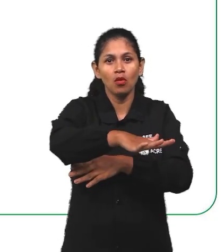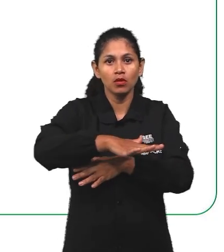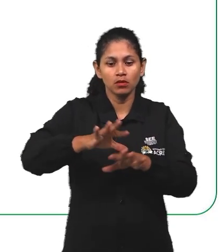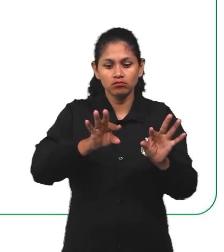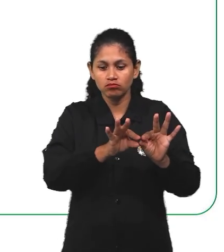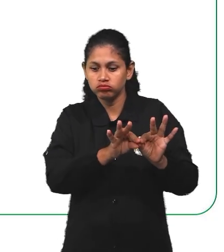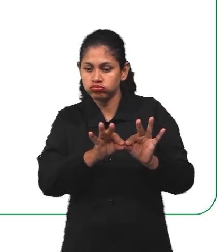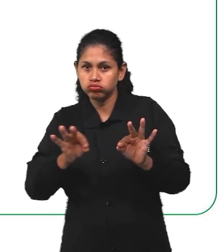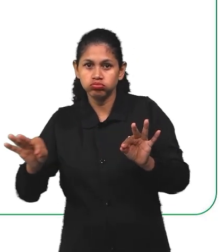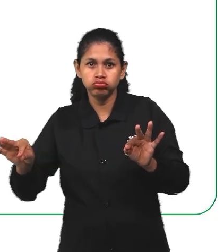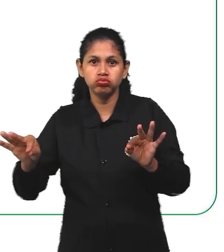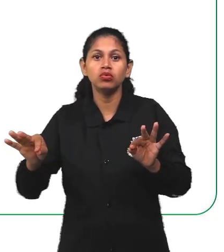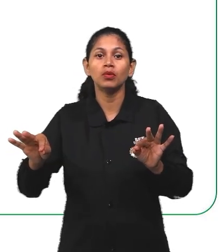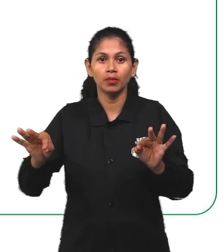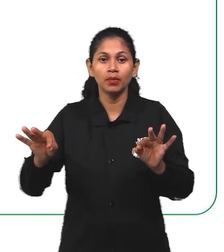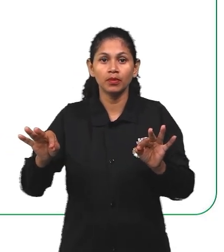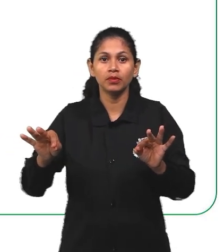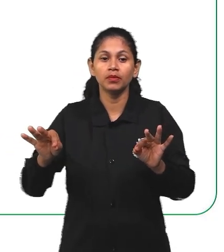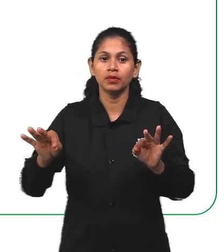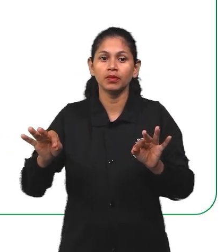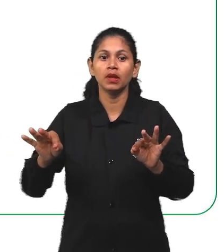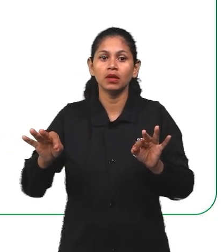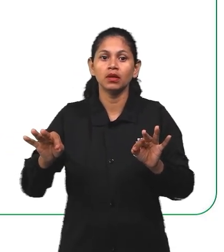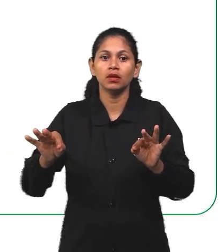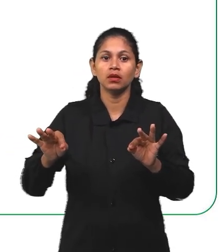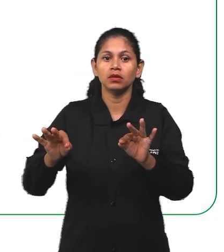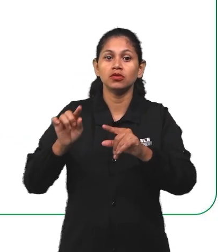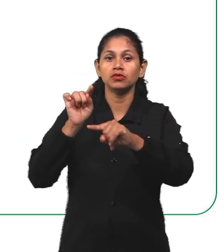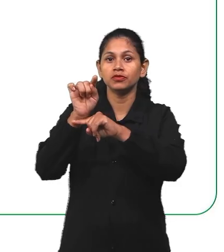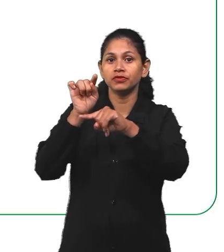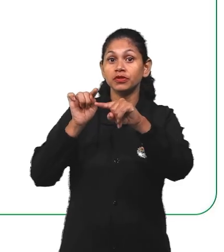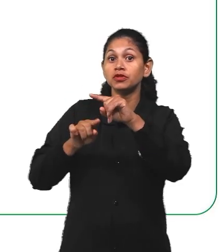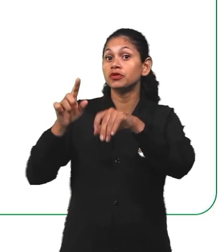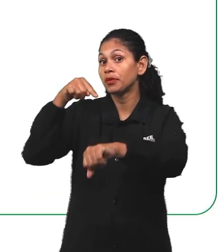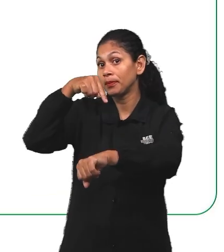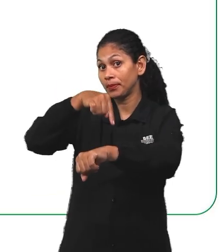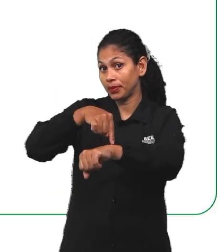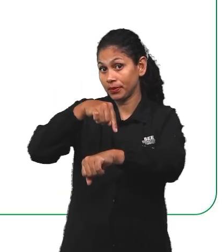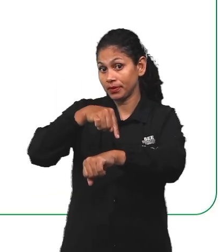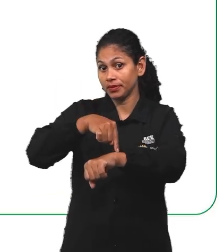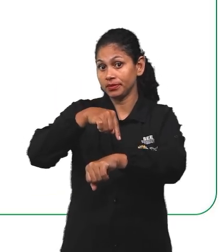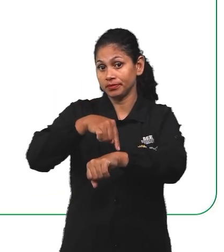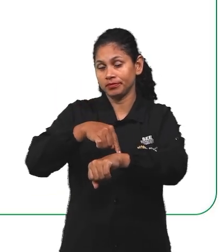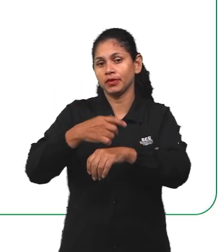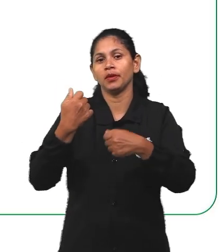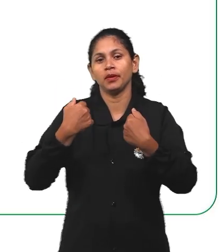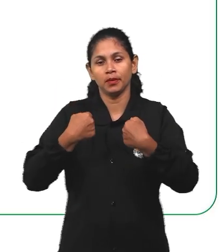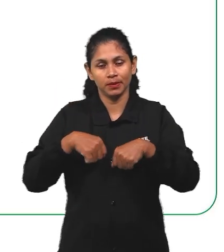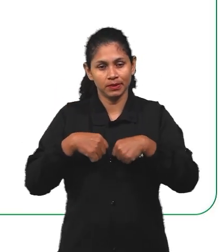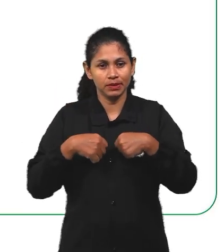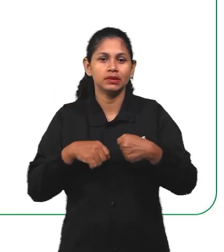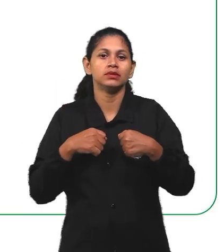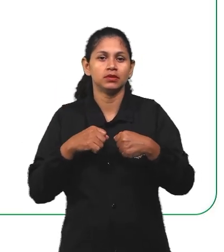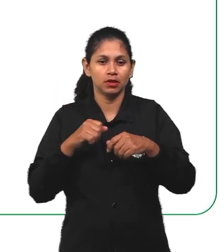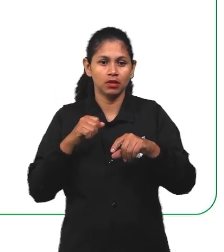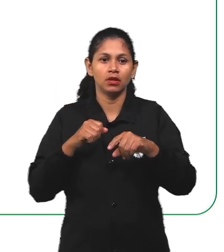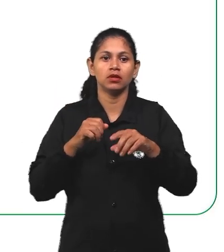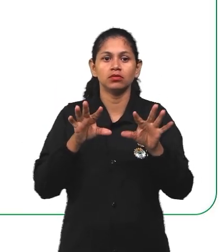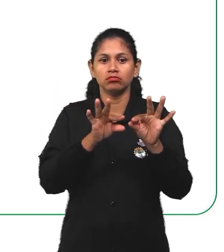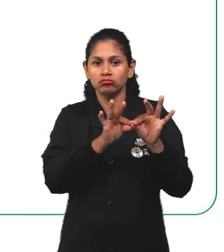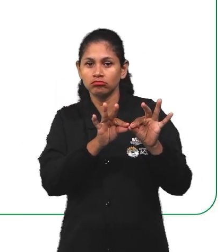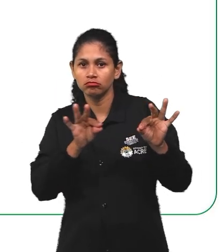percorrido pela unidade do tempo. Então, toda vez que eu quiser encontrar a velocidade, basta eu pegar o comprimento e dividir pelo